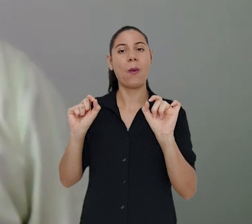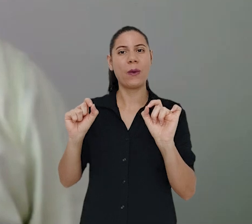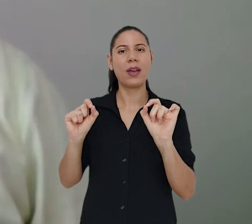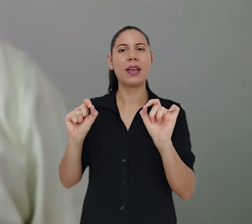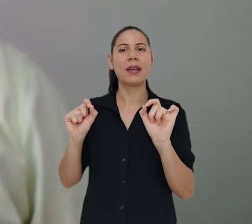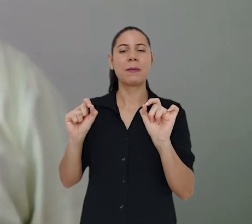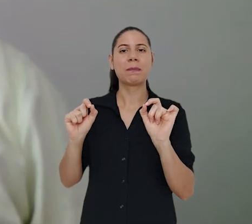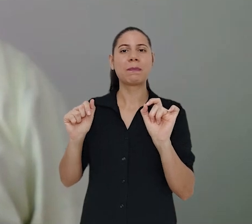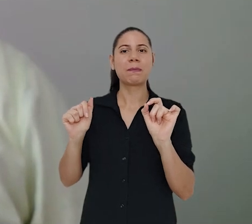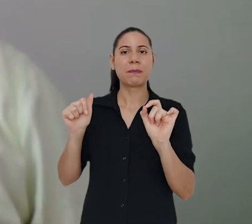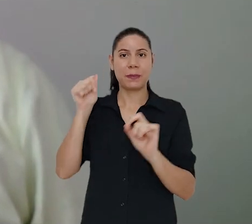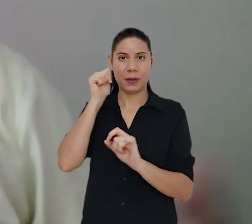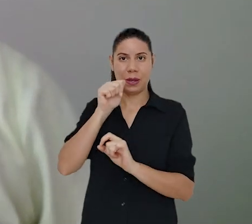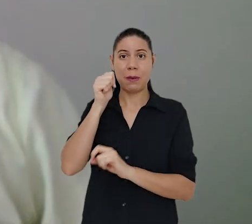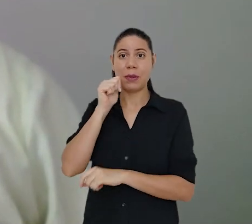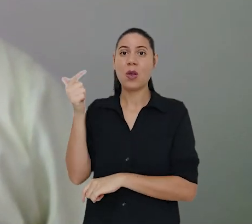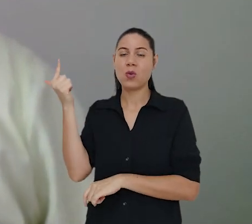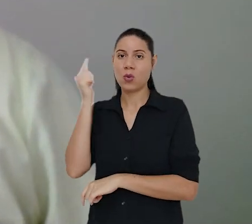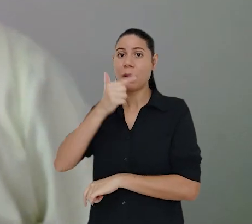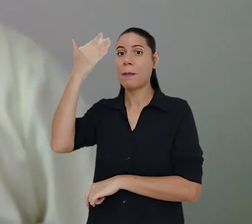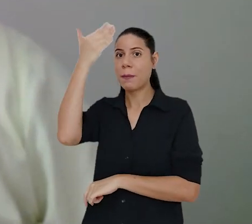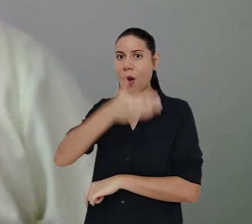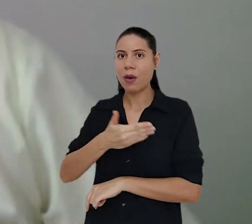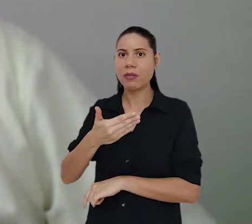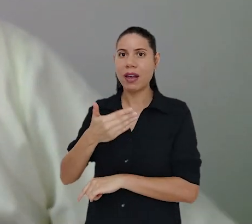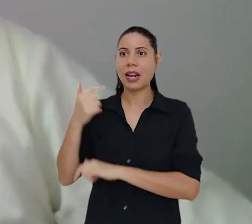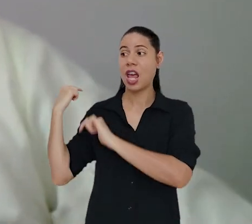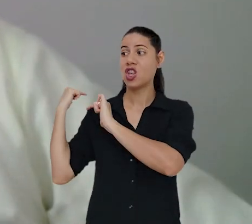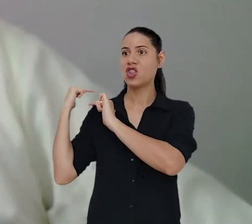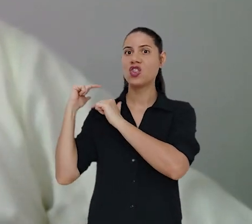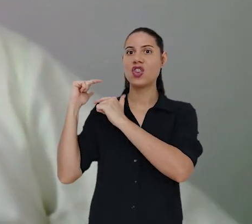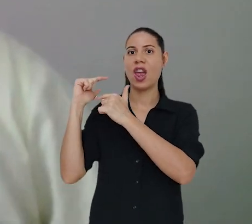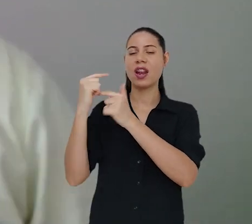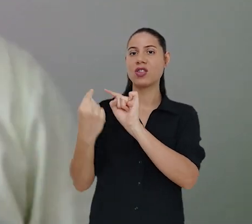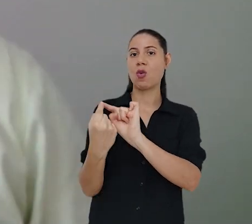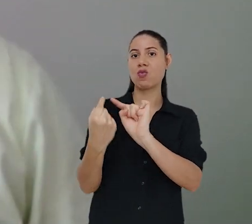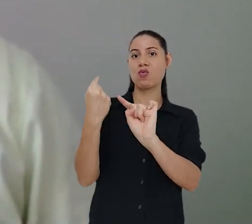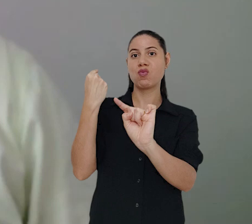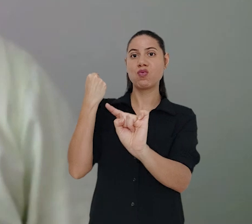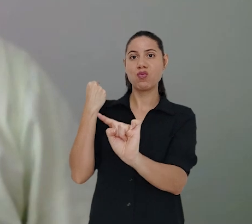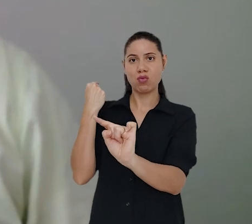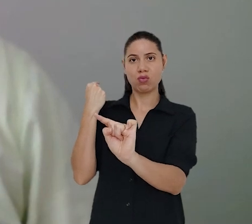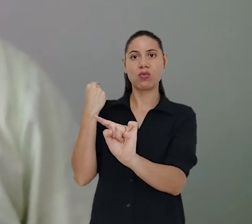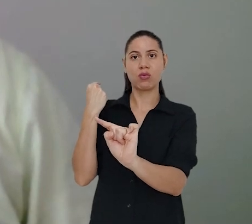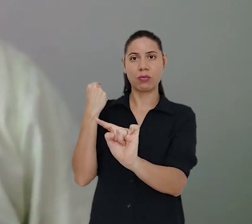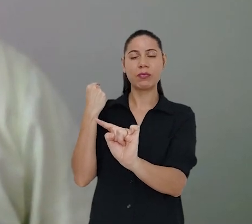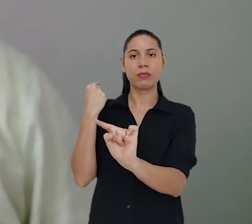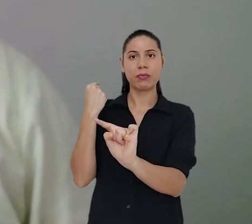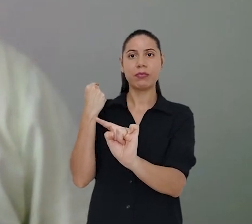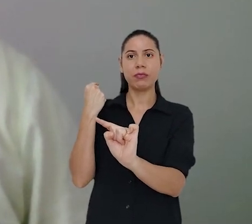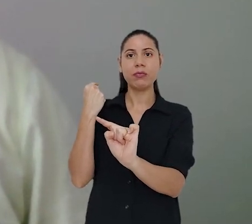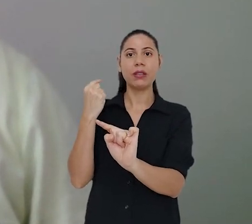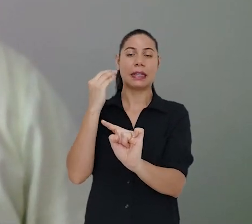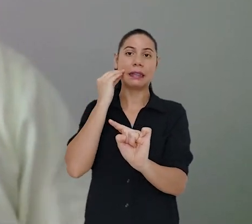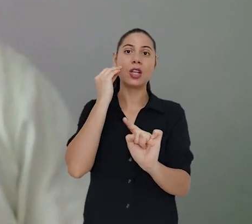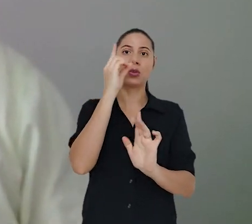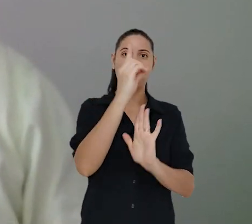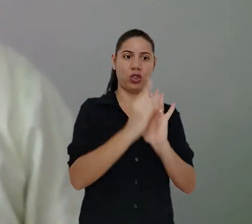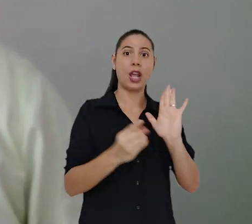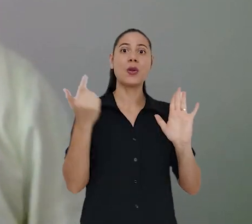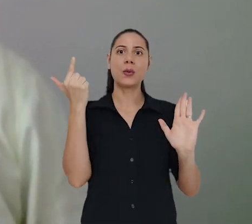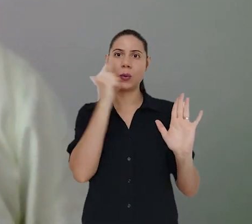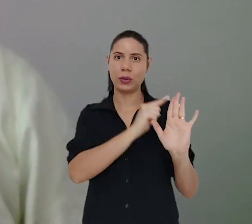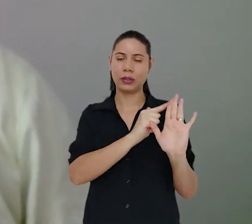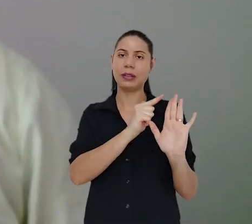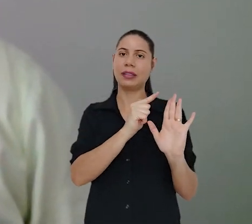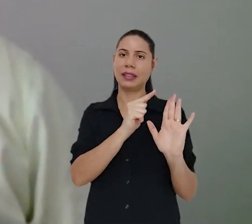em que ancestrais ali, né, da pessoa que estava ali pleiteando o direito, que lhe foi